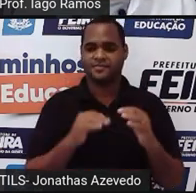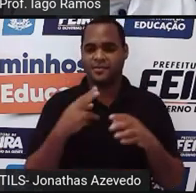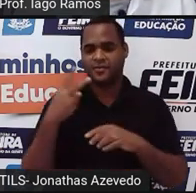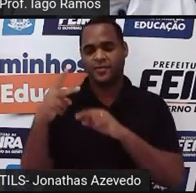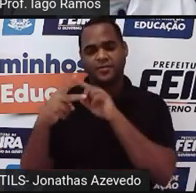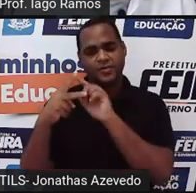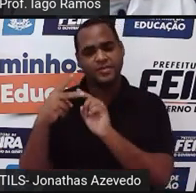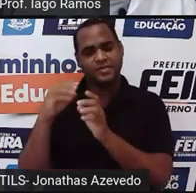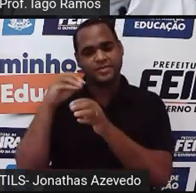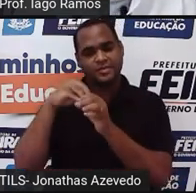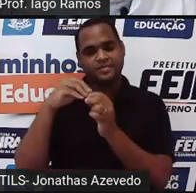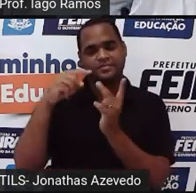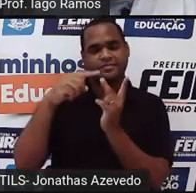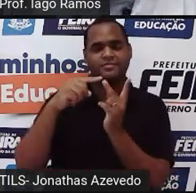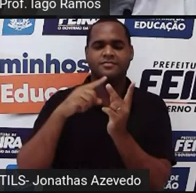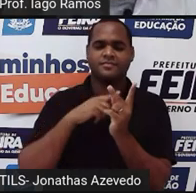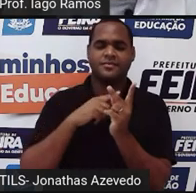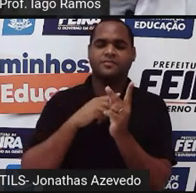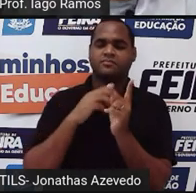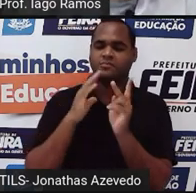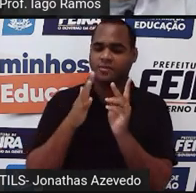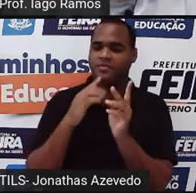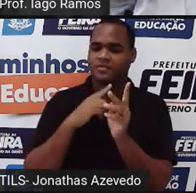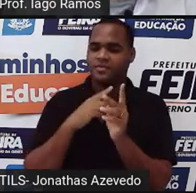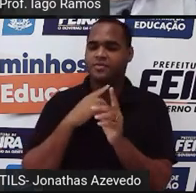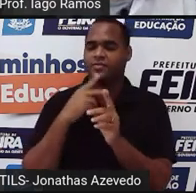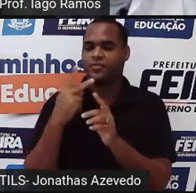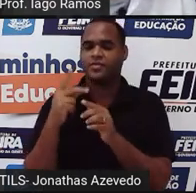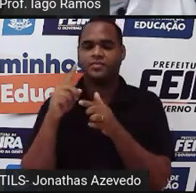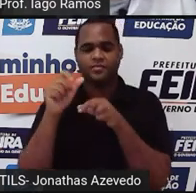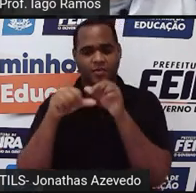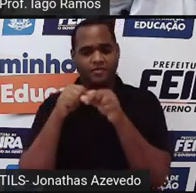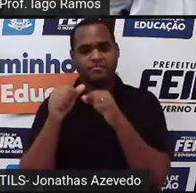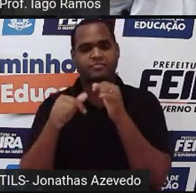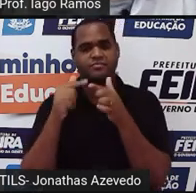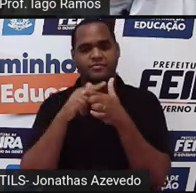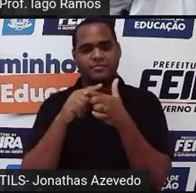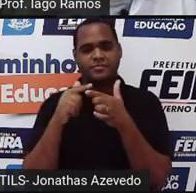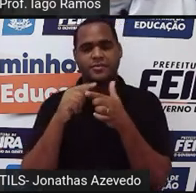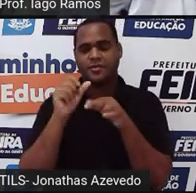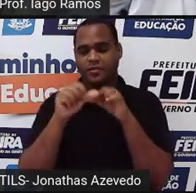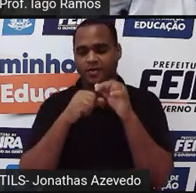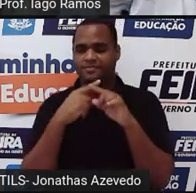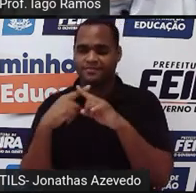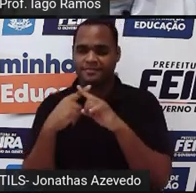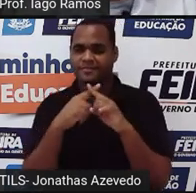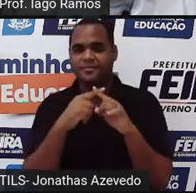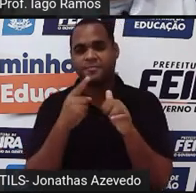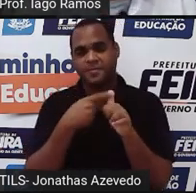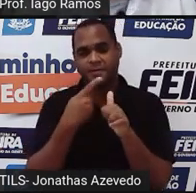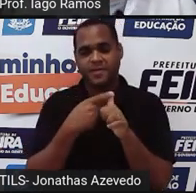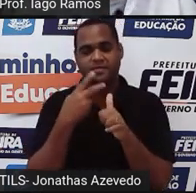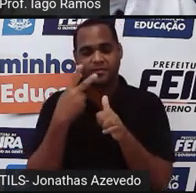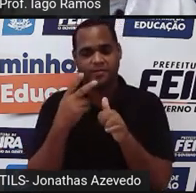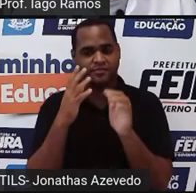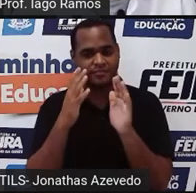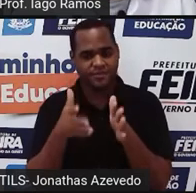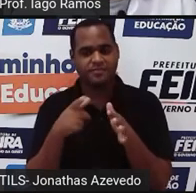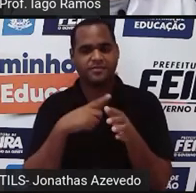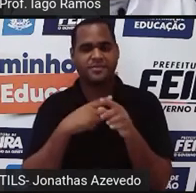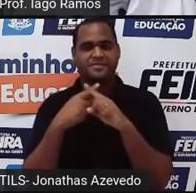dois fica dentro da raiz né só que já tinha um dois ali para ser multiplicada então que ele primeiro dois ali que eu escrevi aquele dois que vai ser